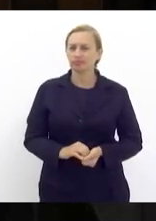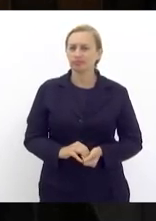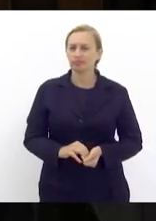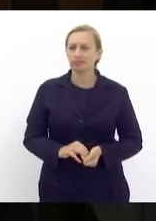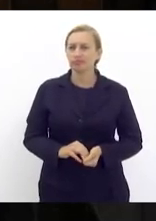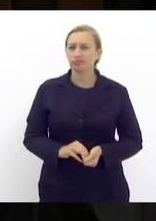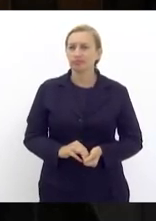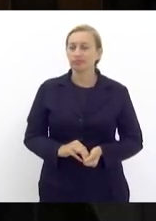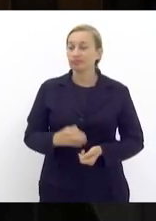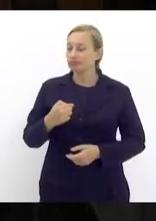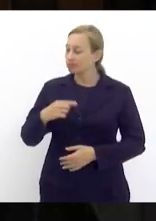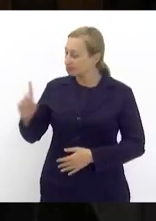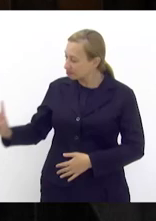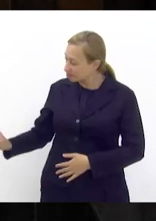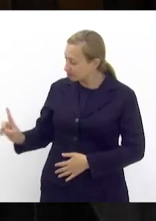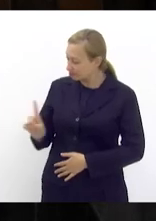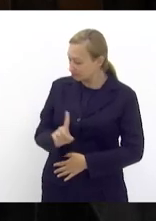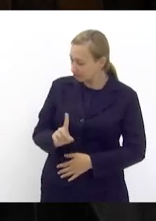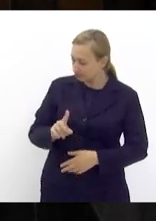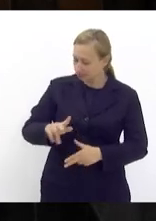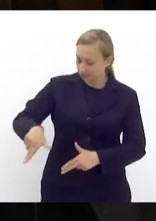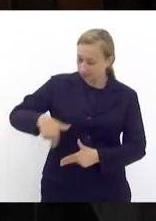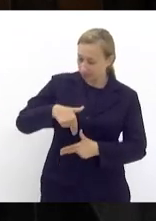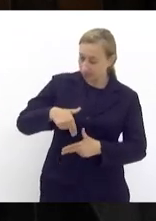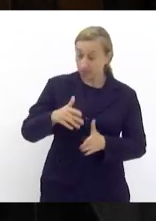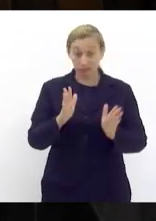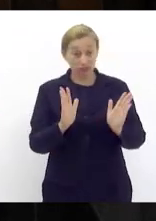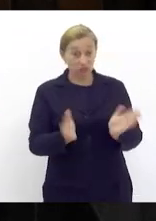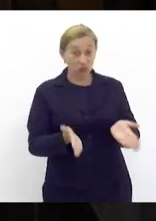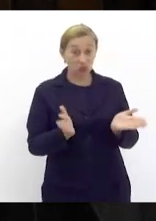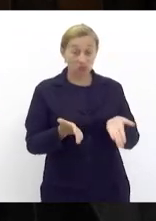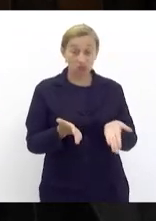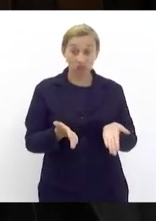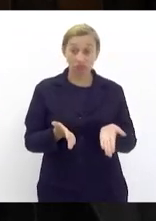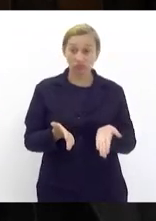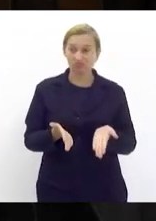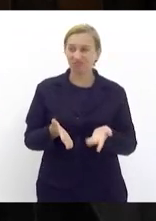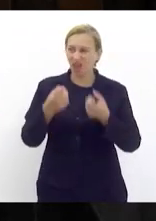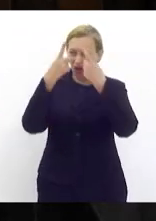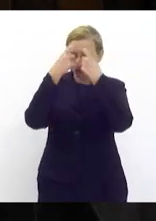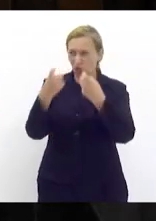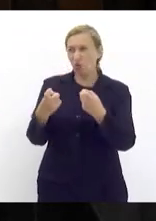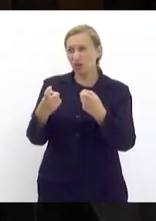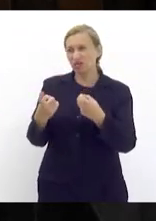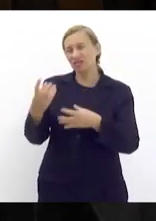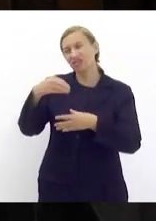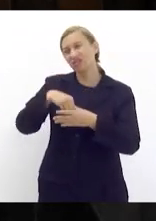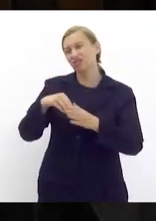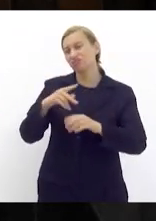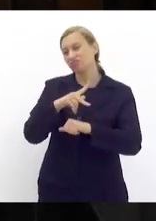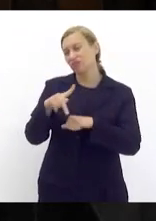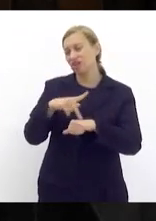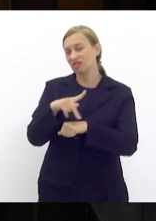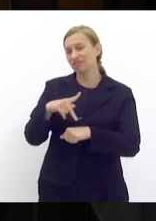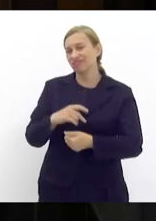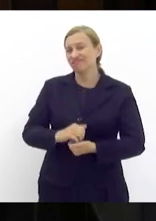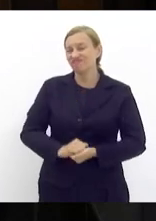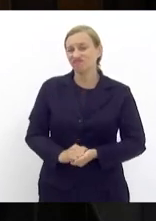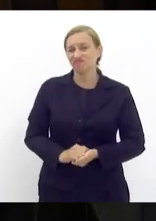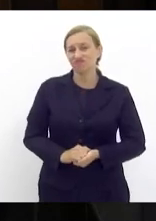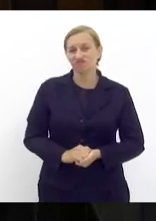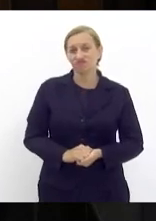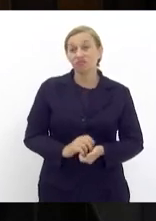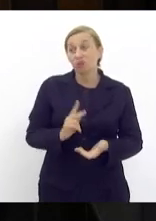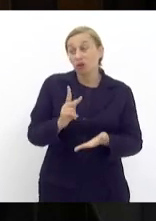O que me faz vir a essa tribuna hoje é a atrocidade que vivemos dentro do nosso país. O